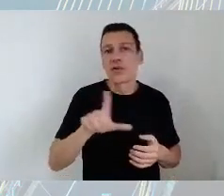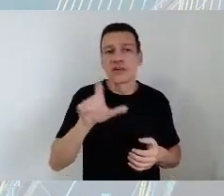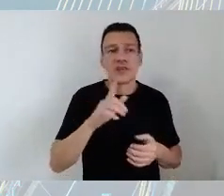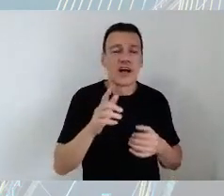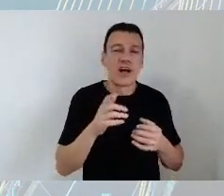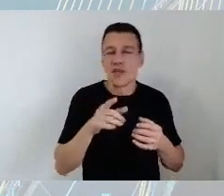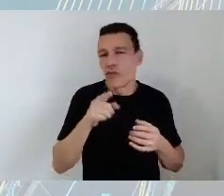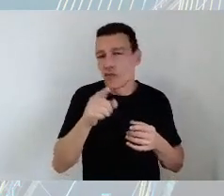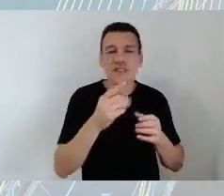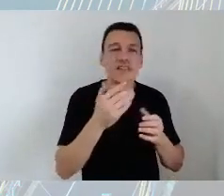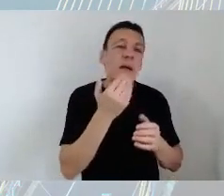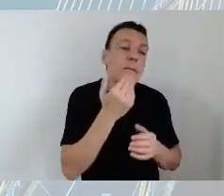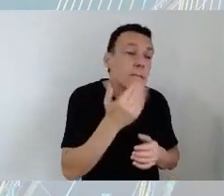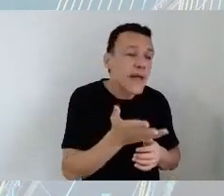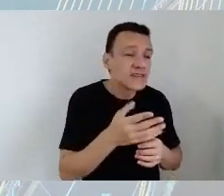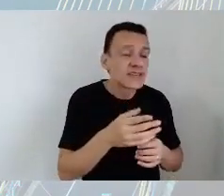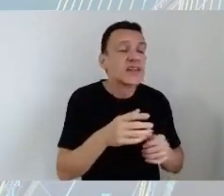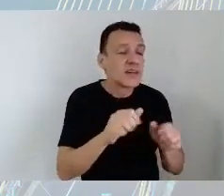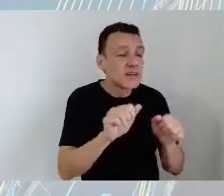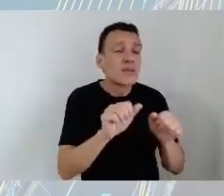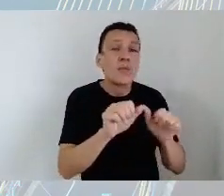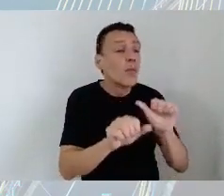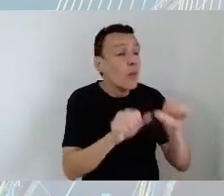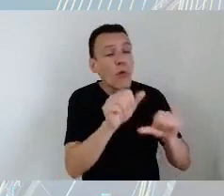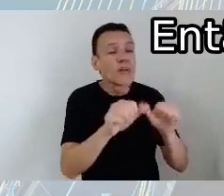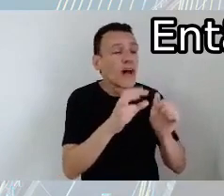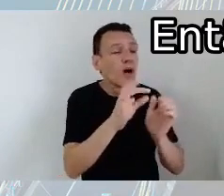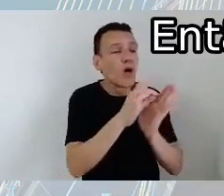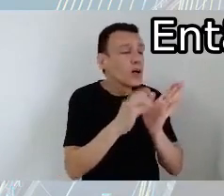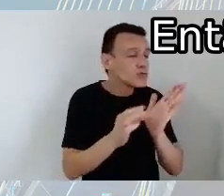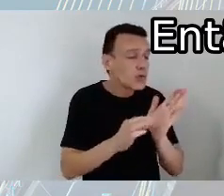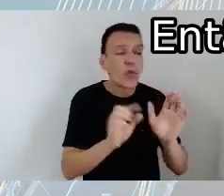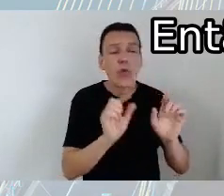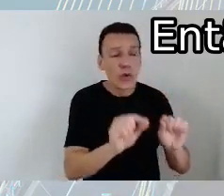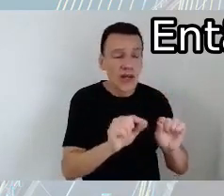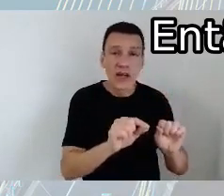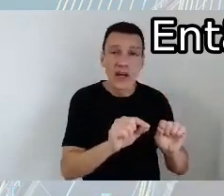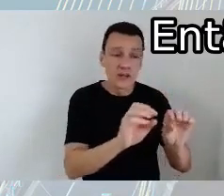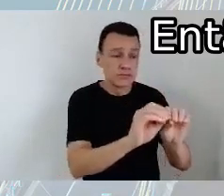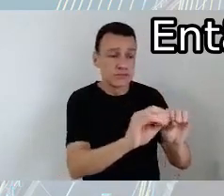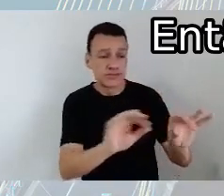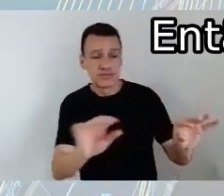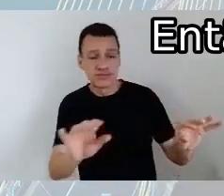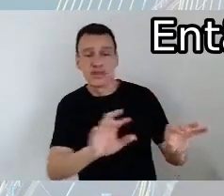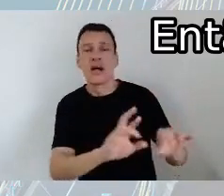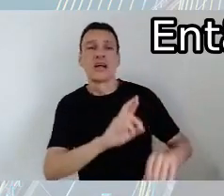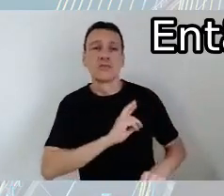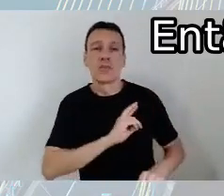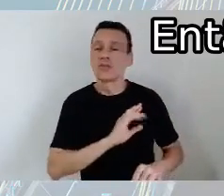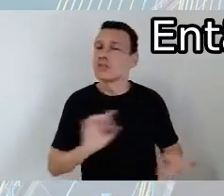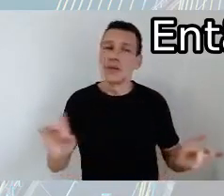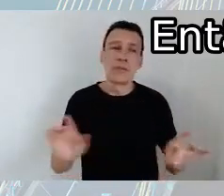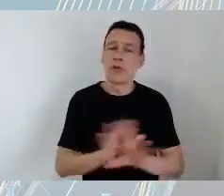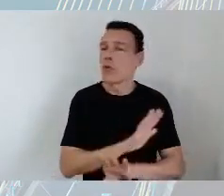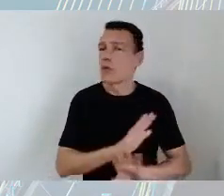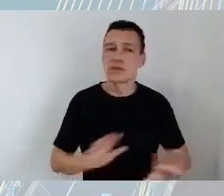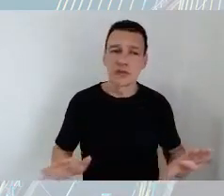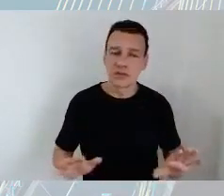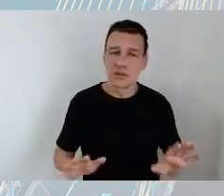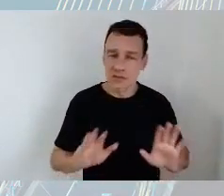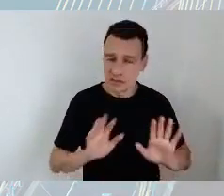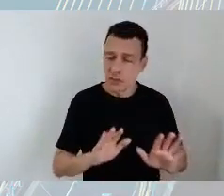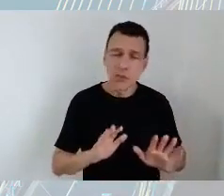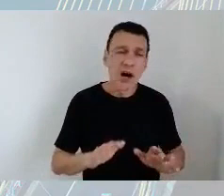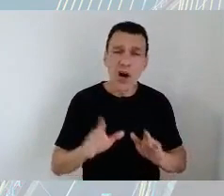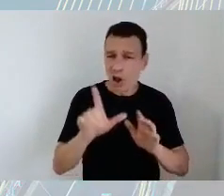quer que ele codifique, e ele te dá o retorno. Então, a lógica vai ser praticamente a mesma, a saída que muda. E a saída que a